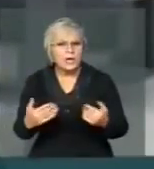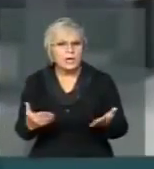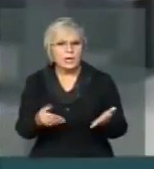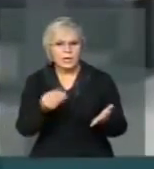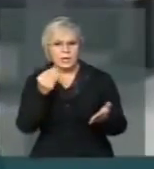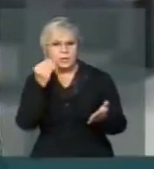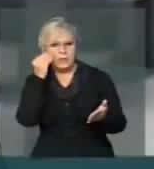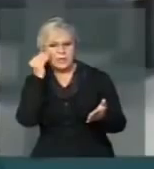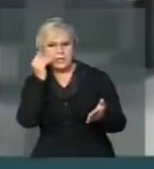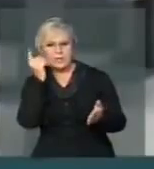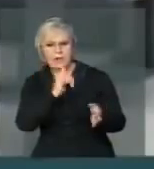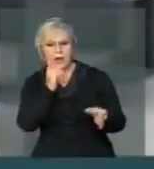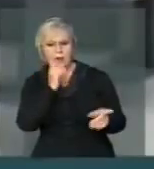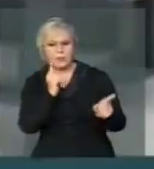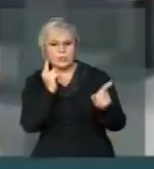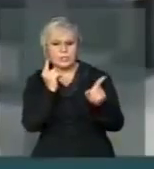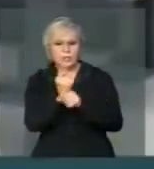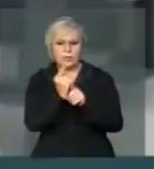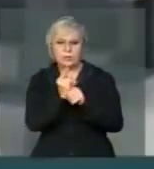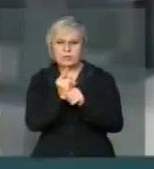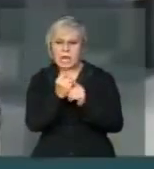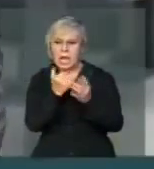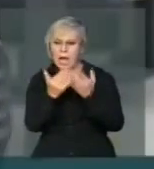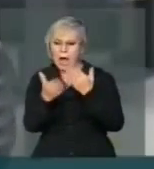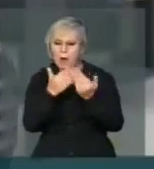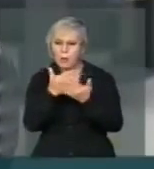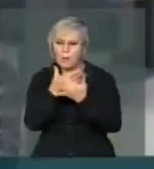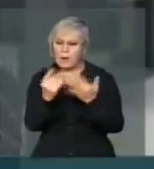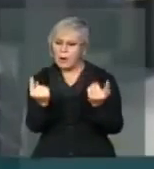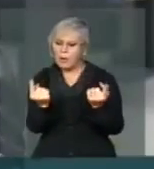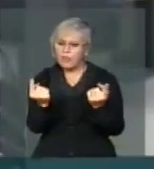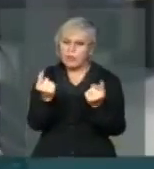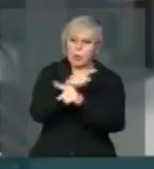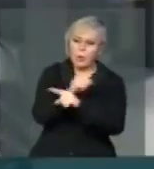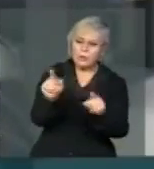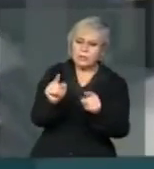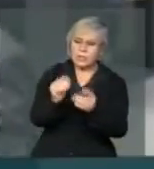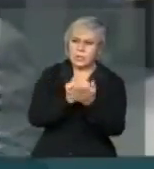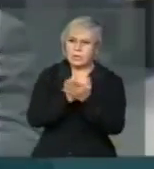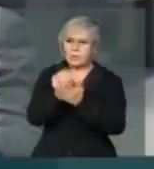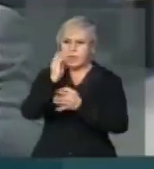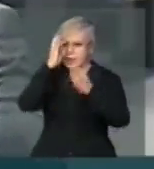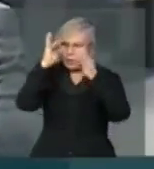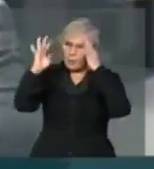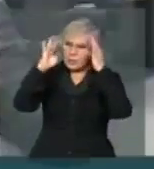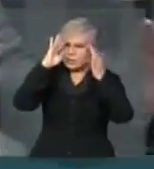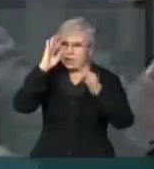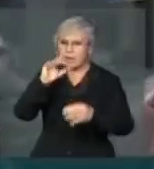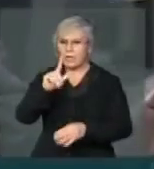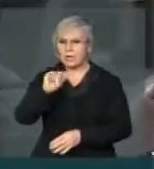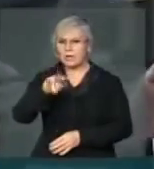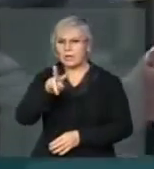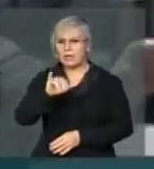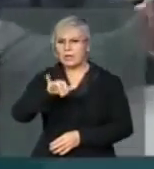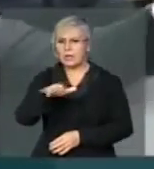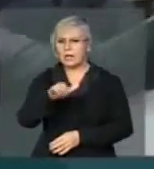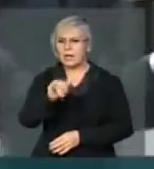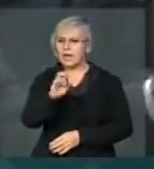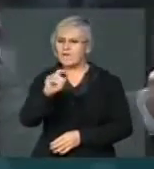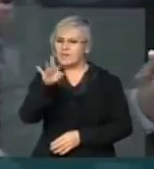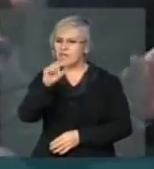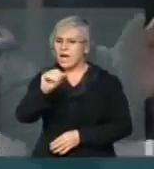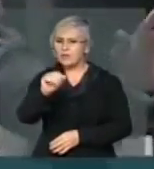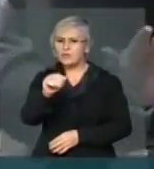uma contradição entre as delações e as falas, para que a gente comece a imaginar que a Lava Jato não existiu. Foi um